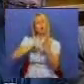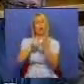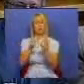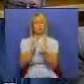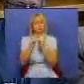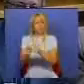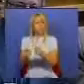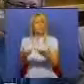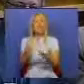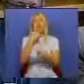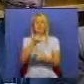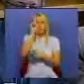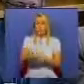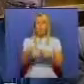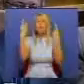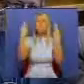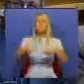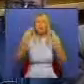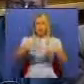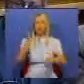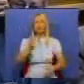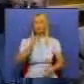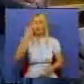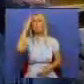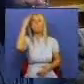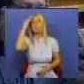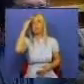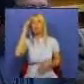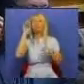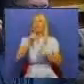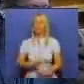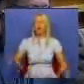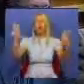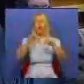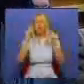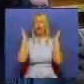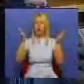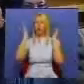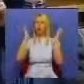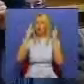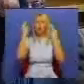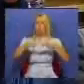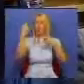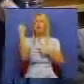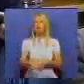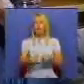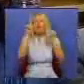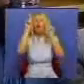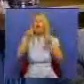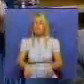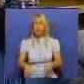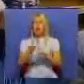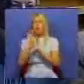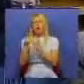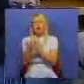que, além das portagens já previstas e outras novas nas autostradas, também a concessão poderá